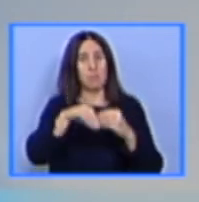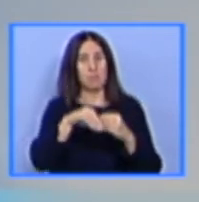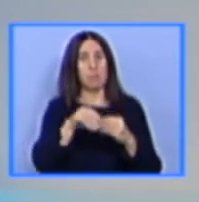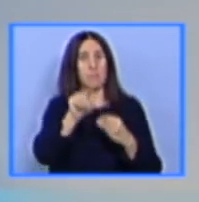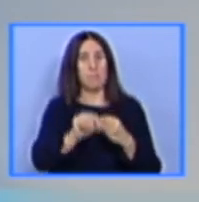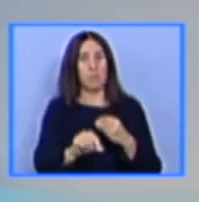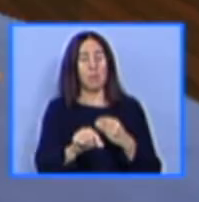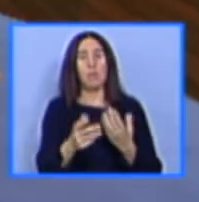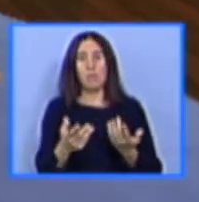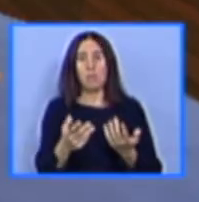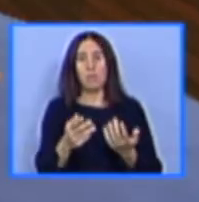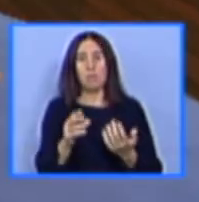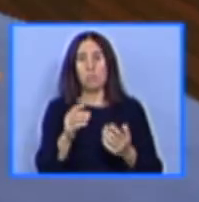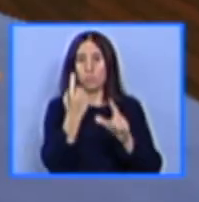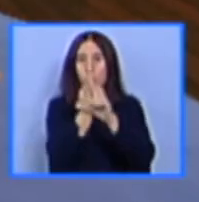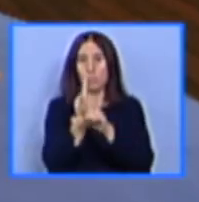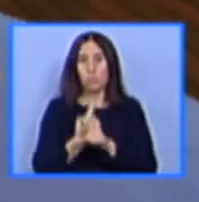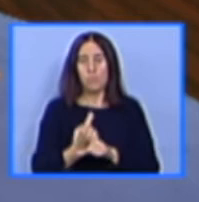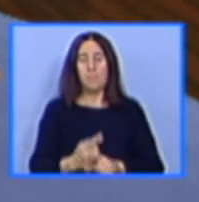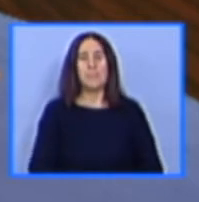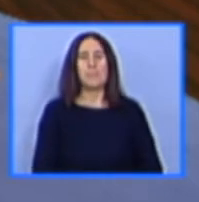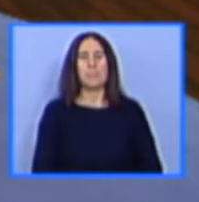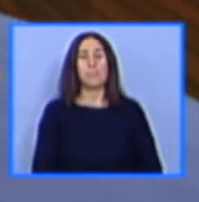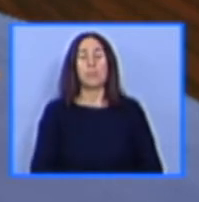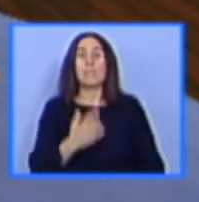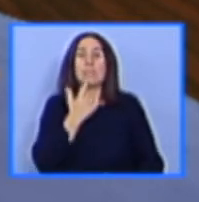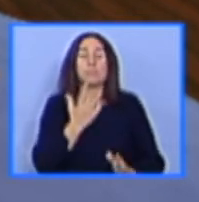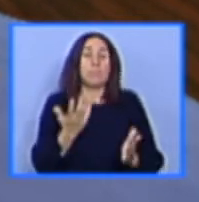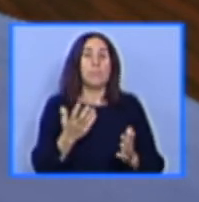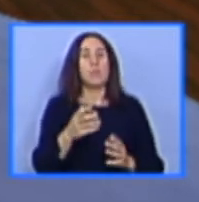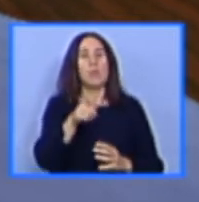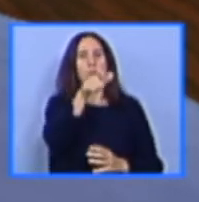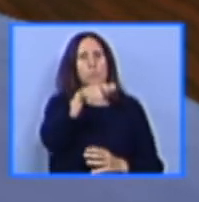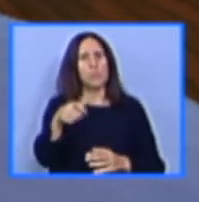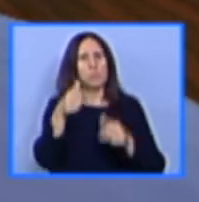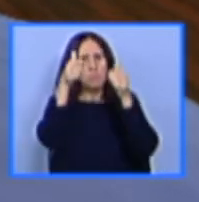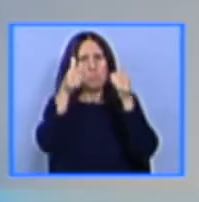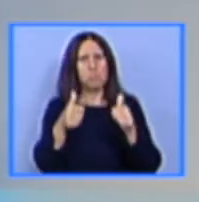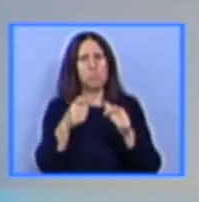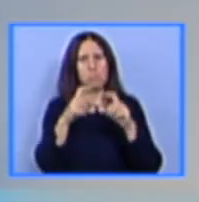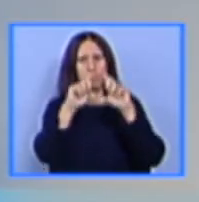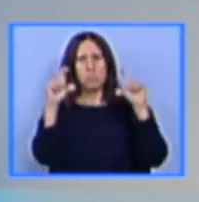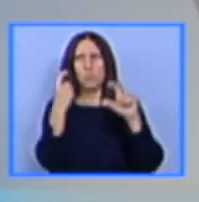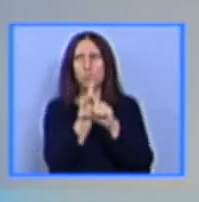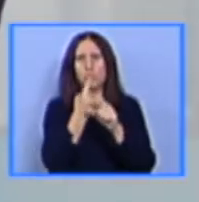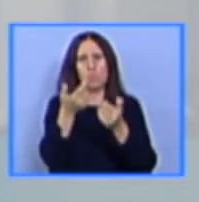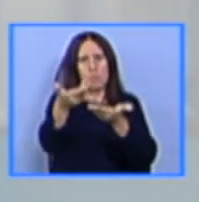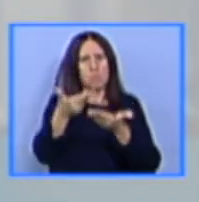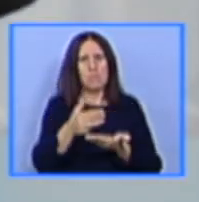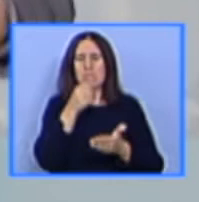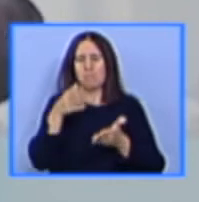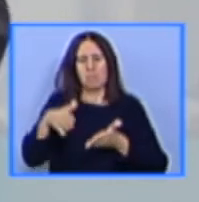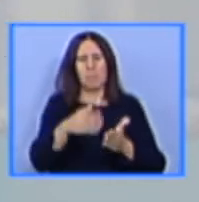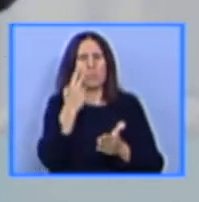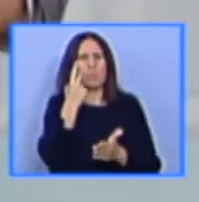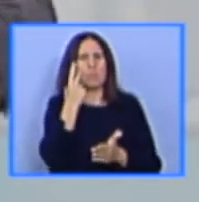em cartazes, etc. Não apenas, aliás, as pessoas são convidadas a trazer os seus cartazes, as suas faixas. Geralmente estas caminhadas são sempre uma grande festa, as pessoas cantam